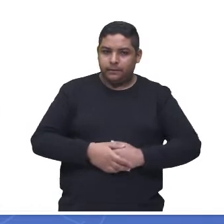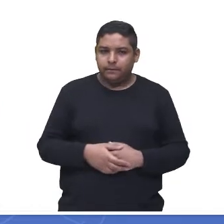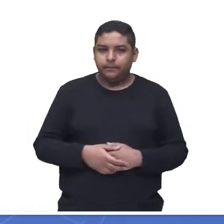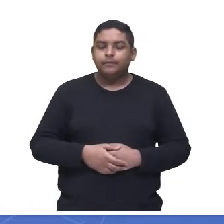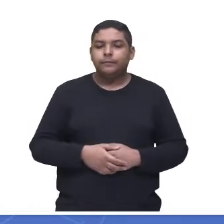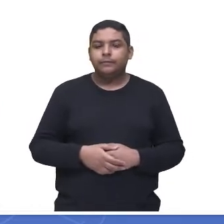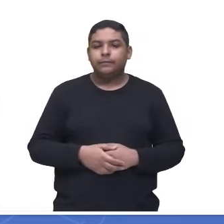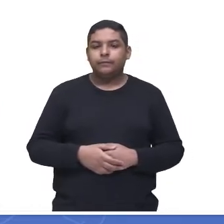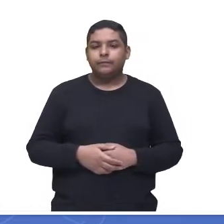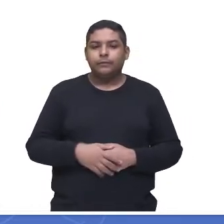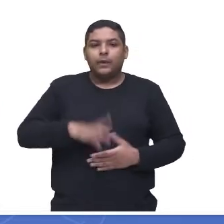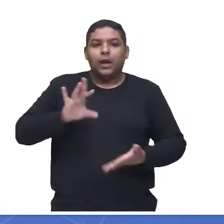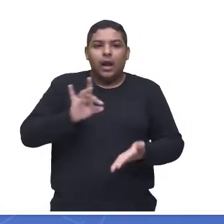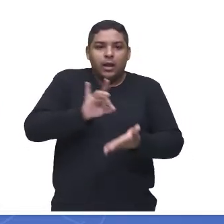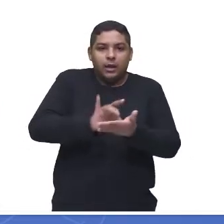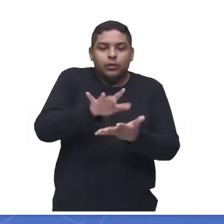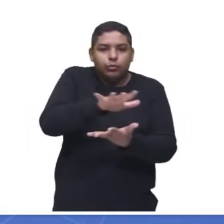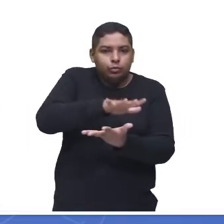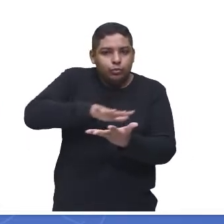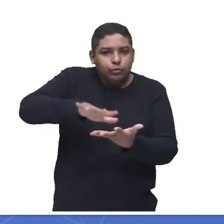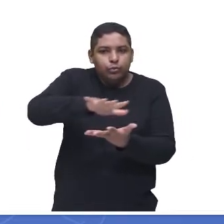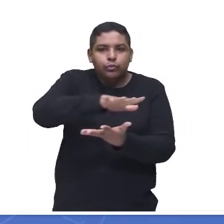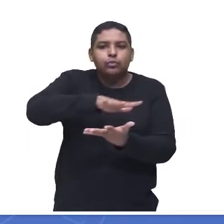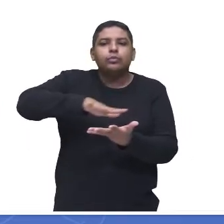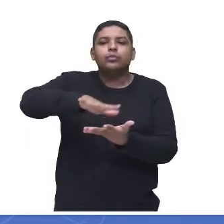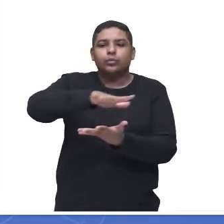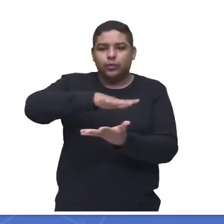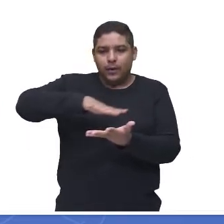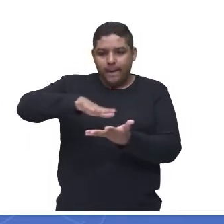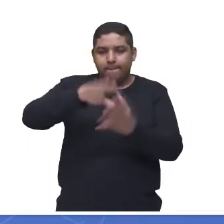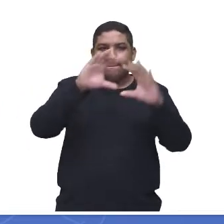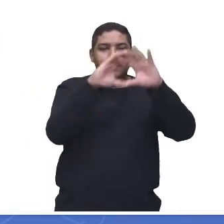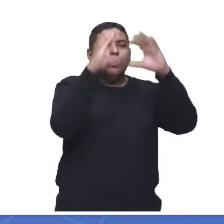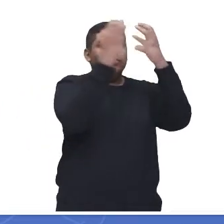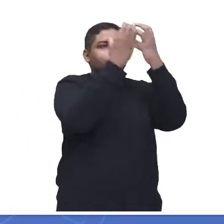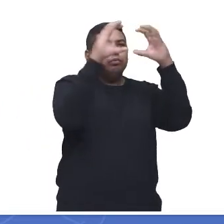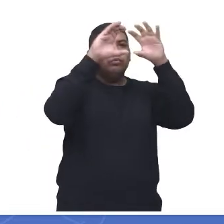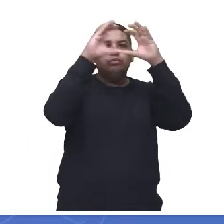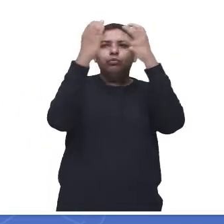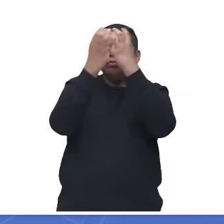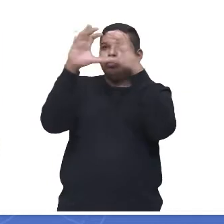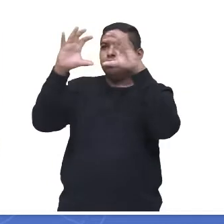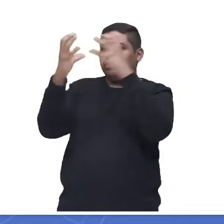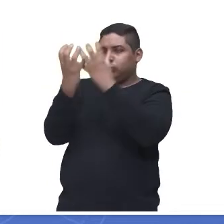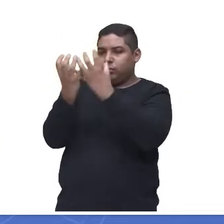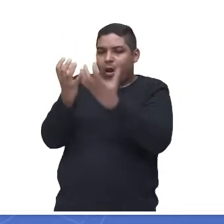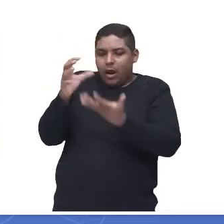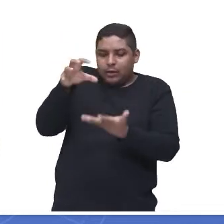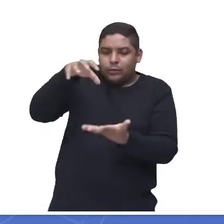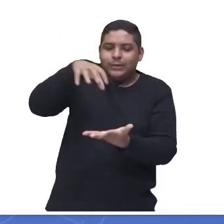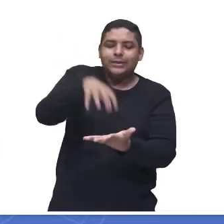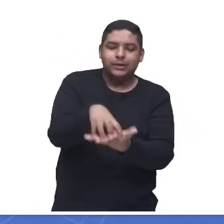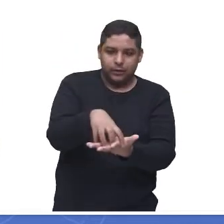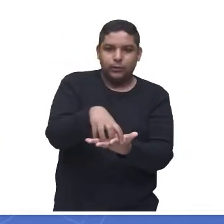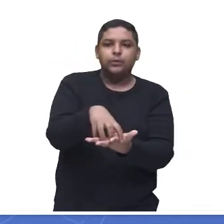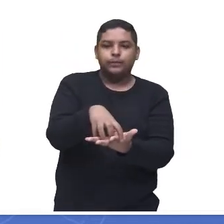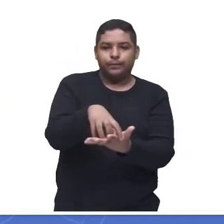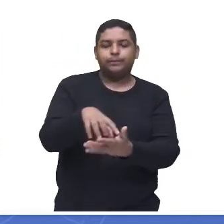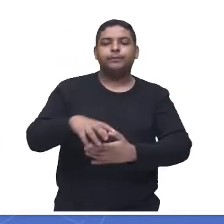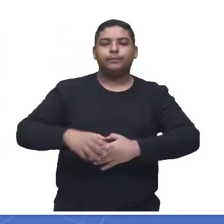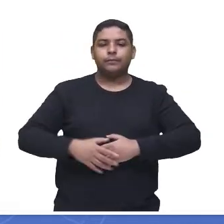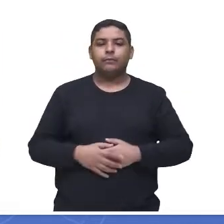na realidade do universo. Mas que esse universo ele está no centro de tudo. Então é